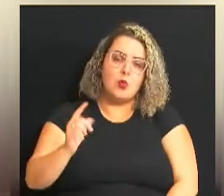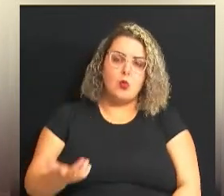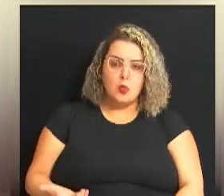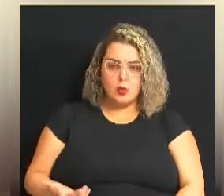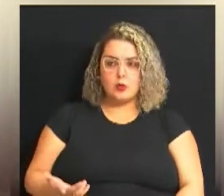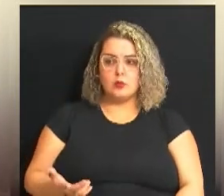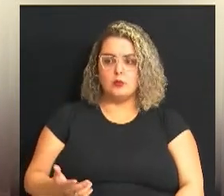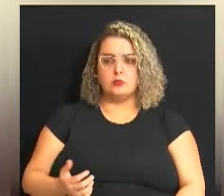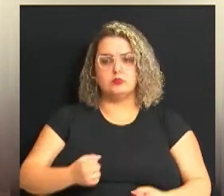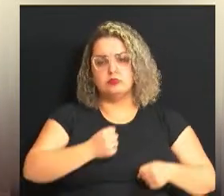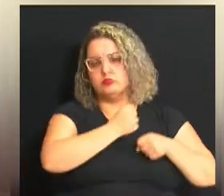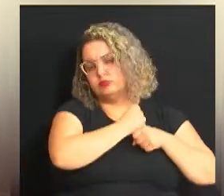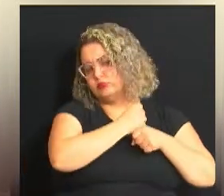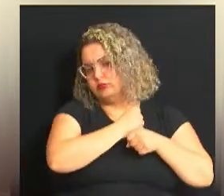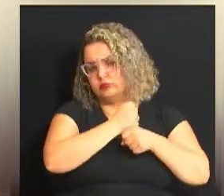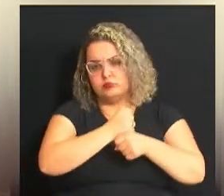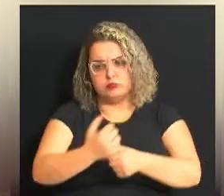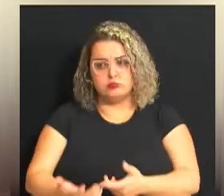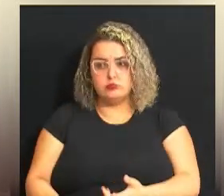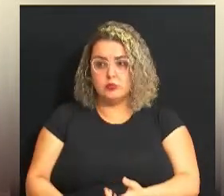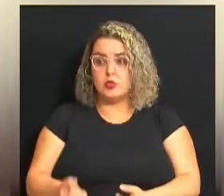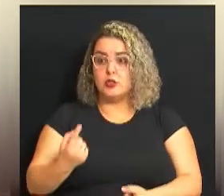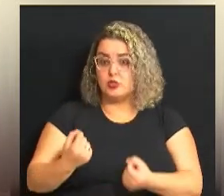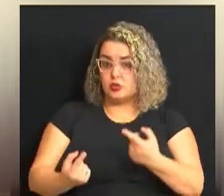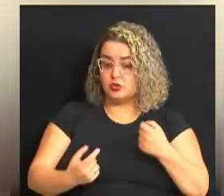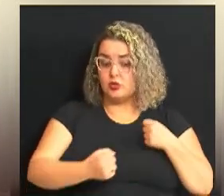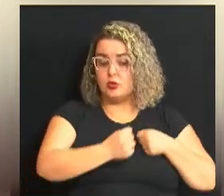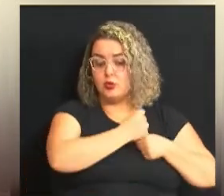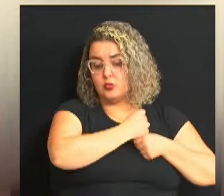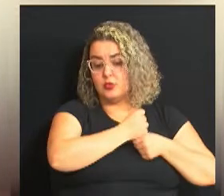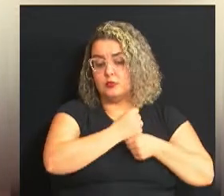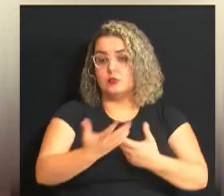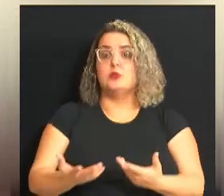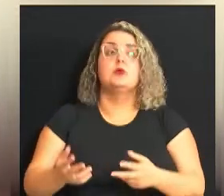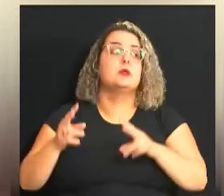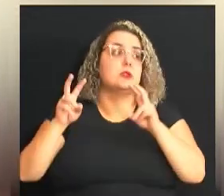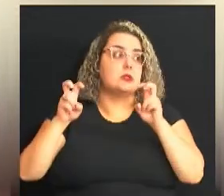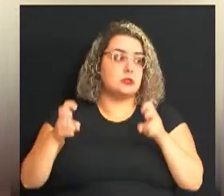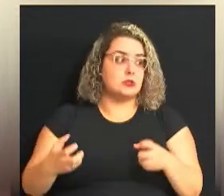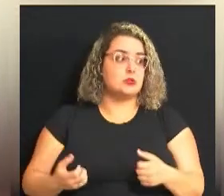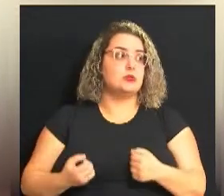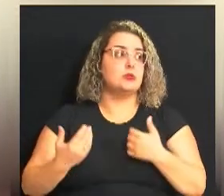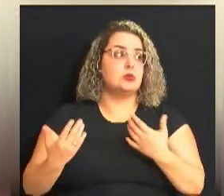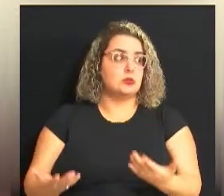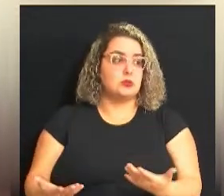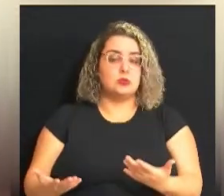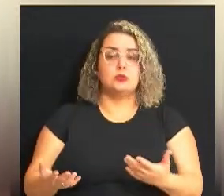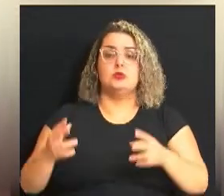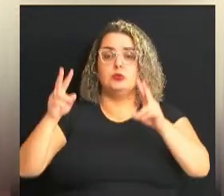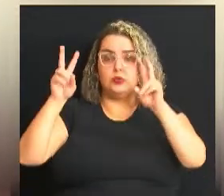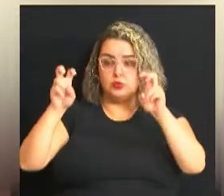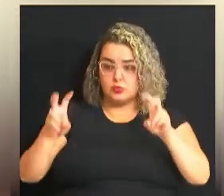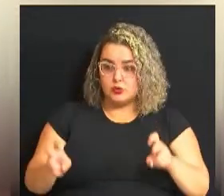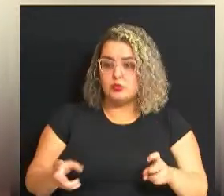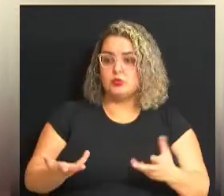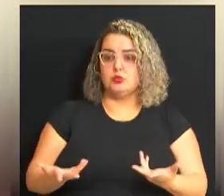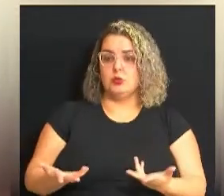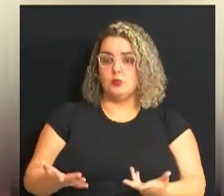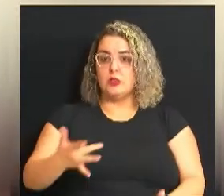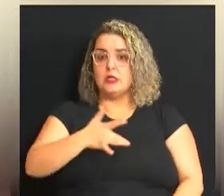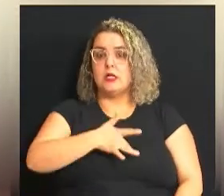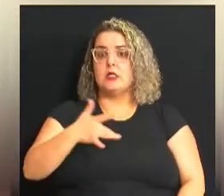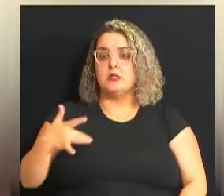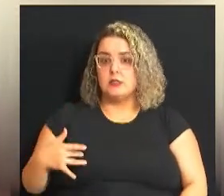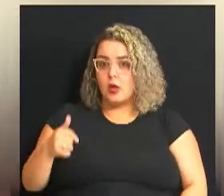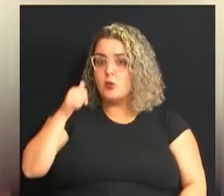durante anos. E de alguns anos para cá só é que esse assunto vem sendo tema na questão da saúde da